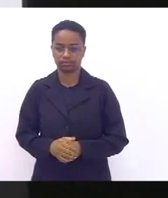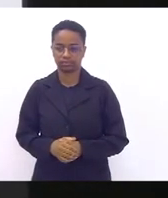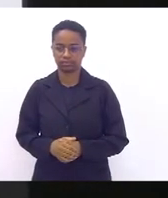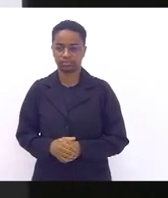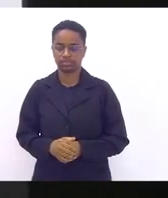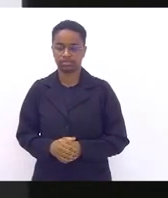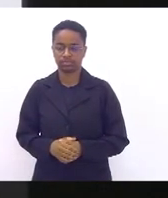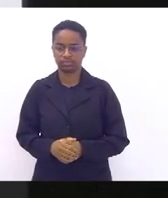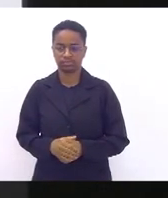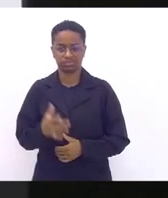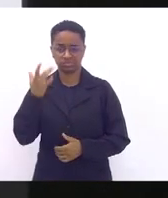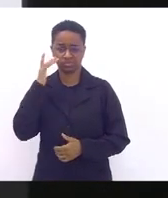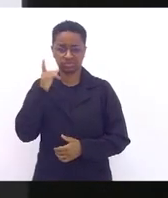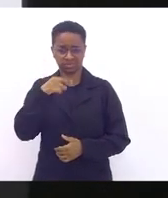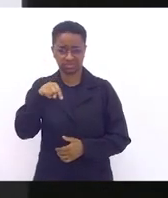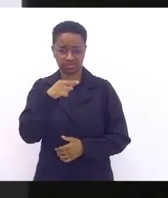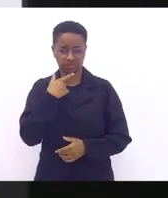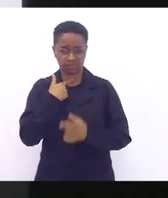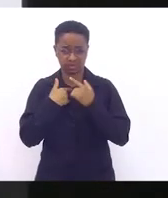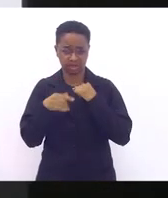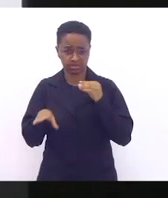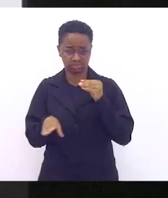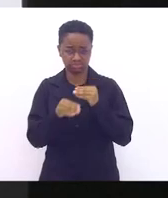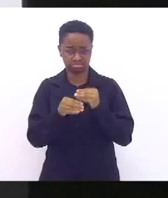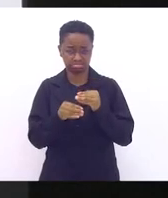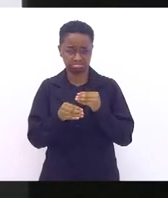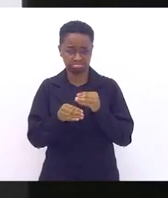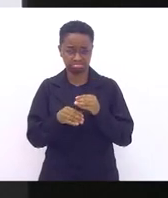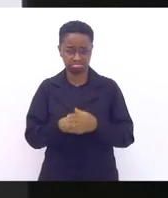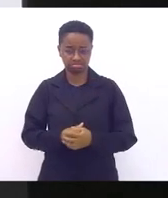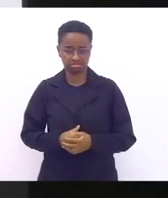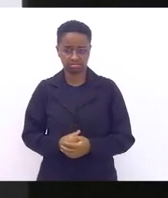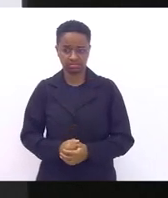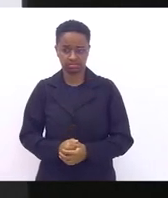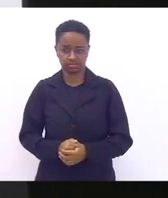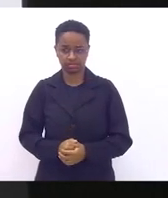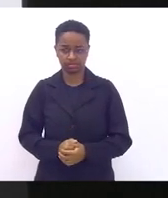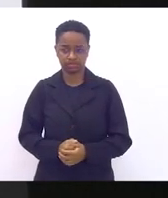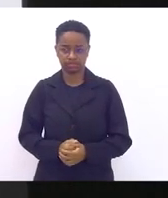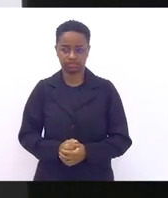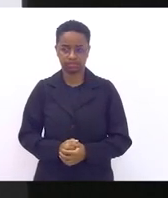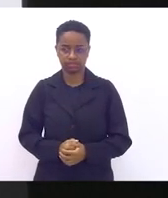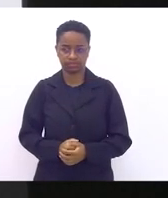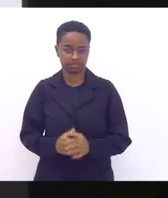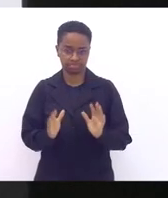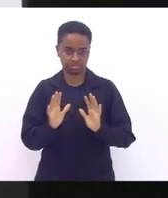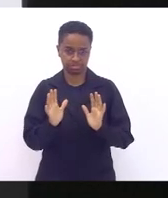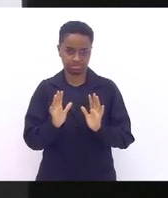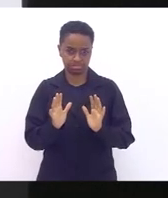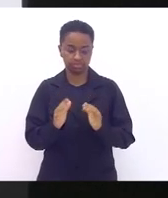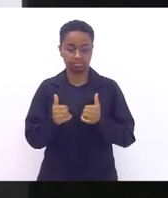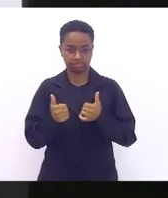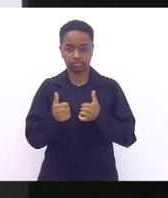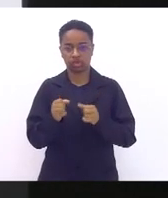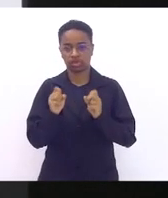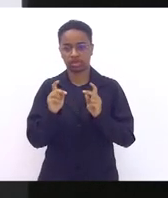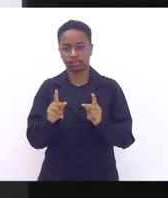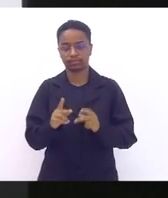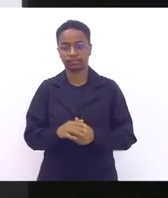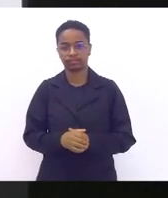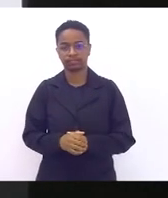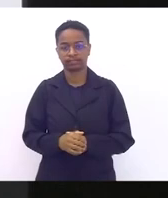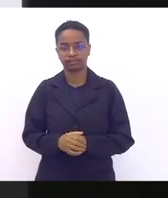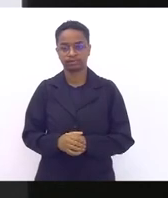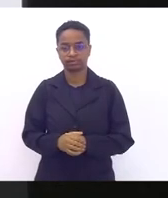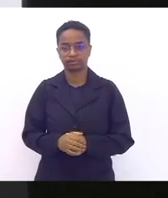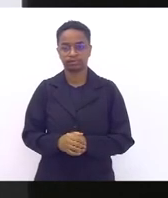Eu não sei, alguém quer complementar alguma coisa aqui? Andréia, Deise? Não? Então tá, então a gente